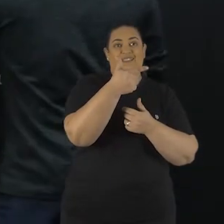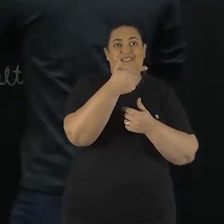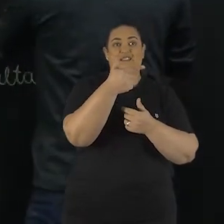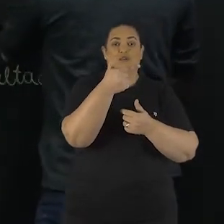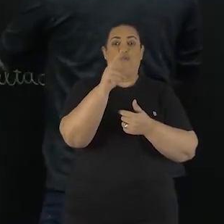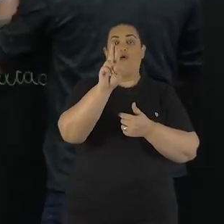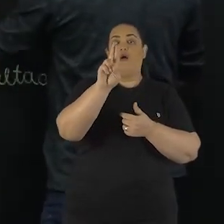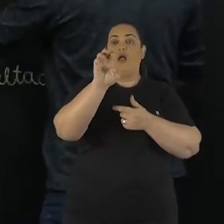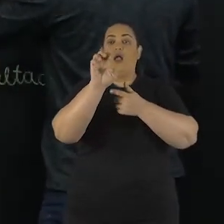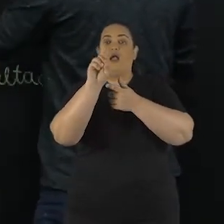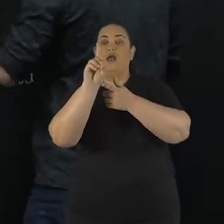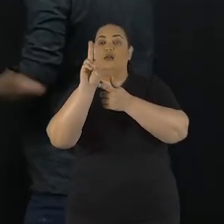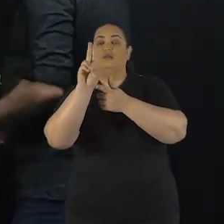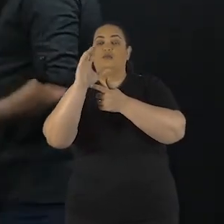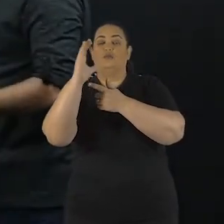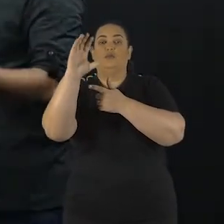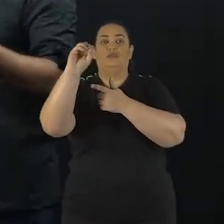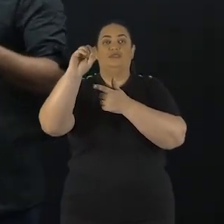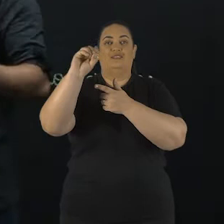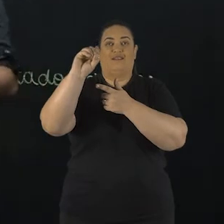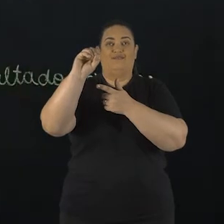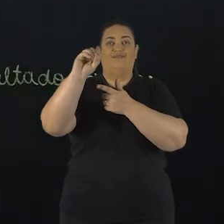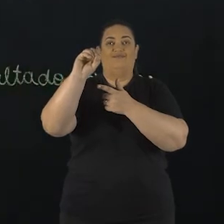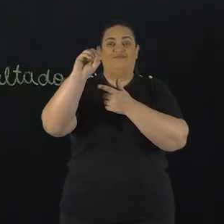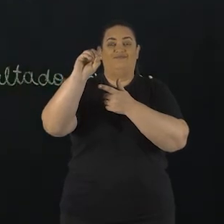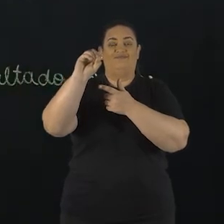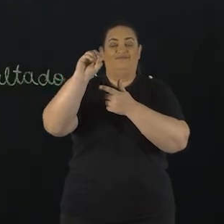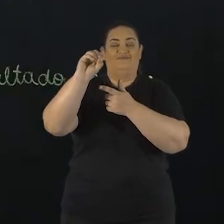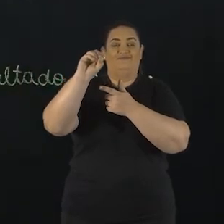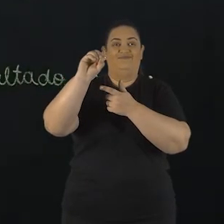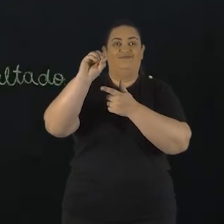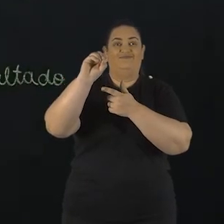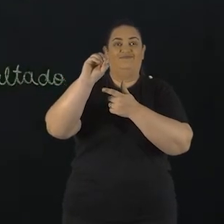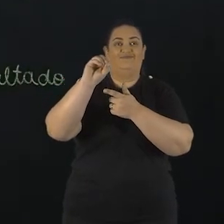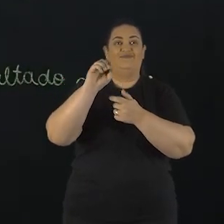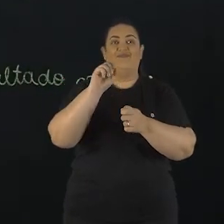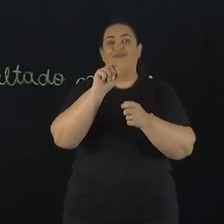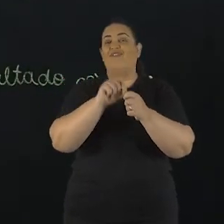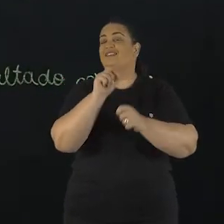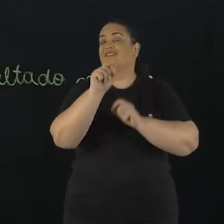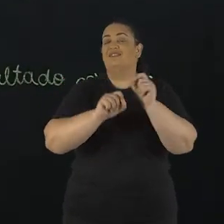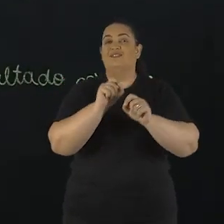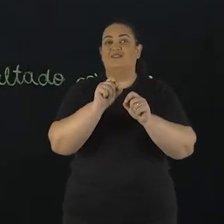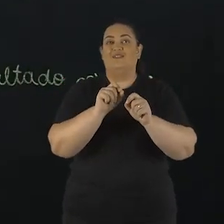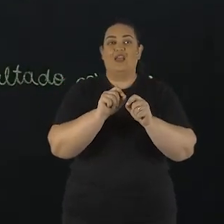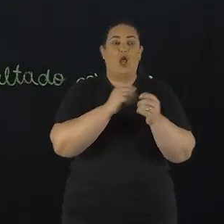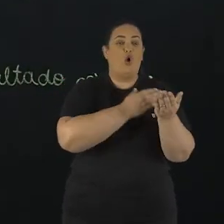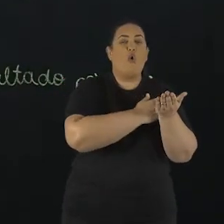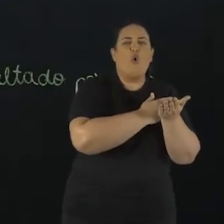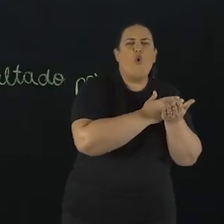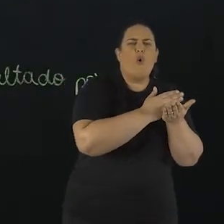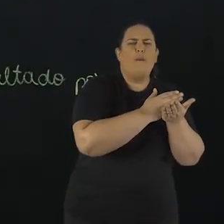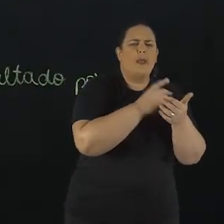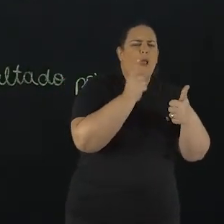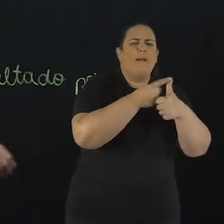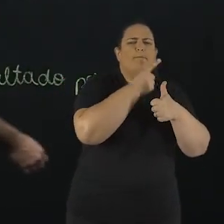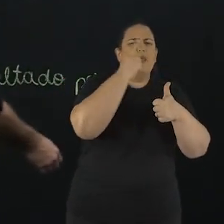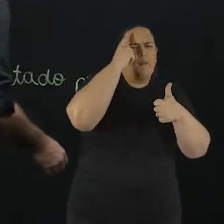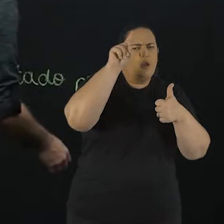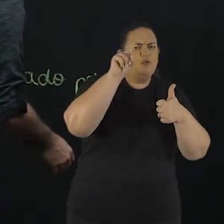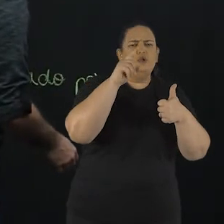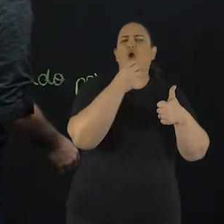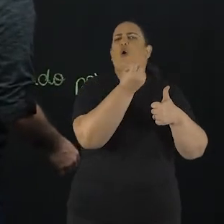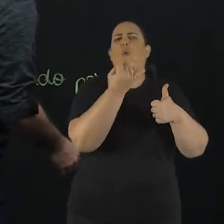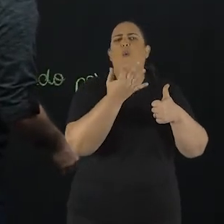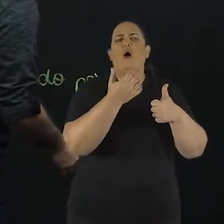é essa redução? Simples. Essa redução é você pegar a quantidade que tinha no início, como